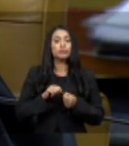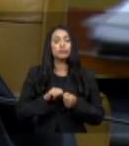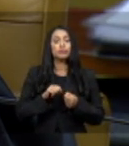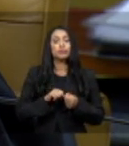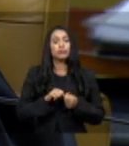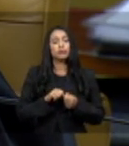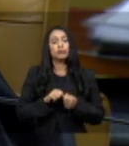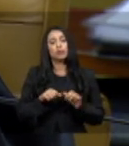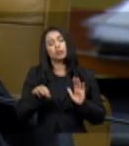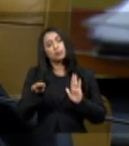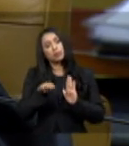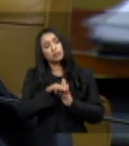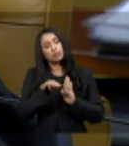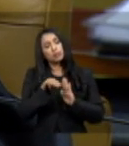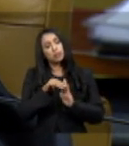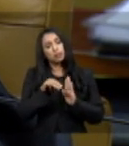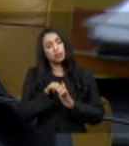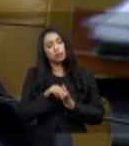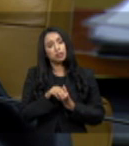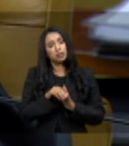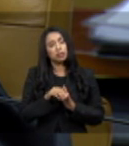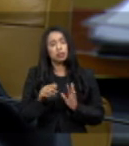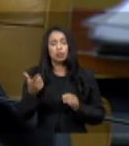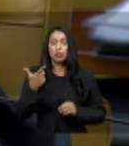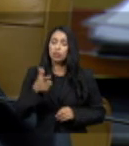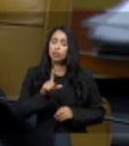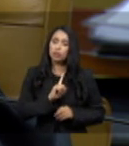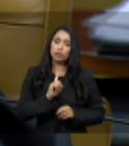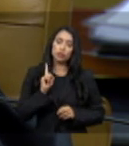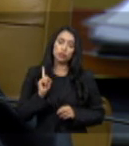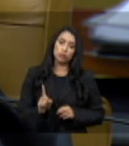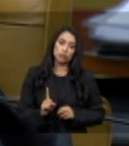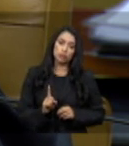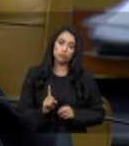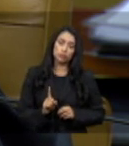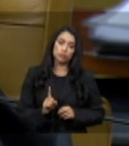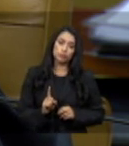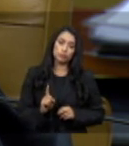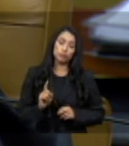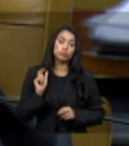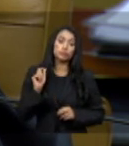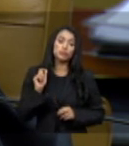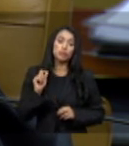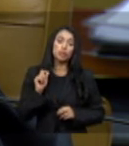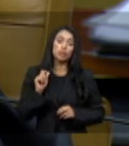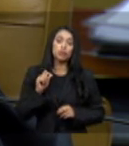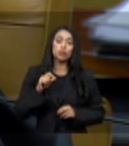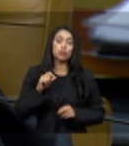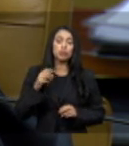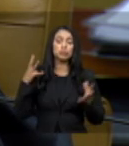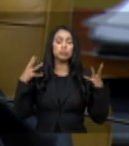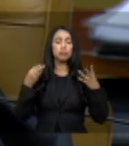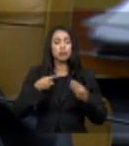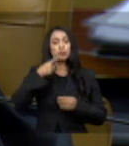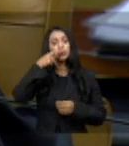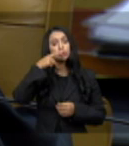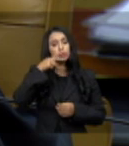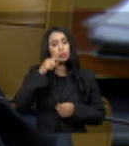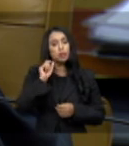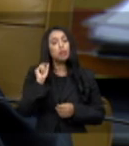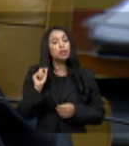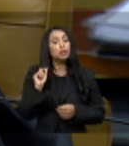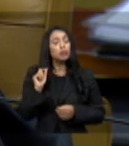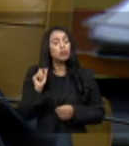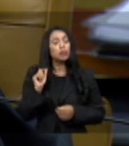algumas medidas e outras não ele no tocante vendo esses filmar médios no tocante